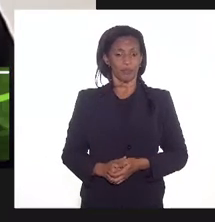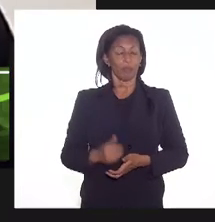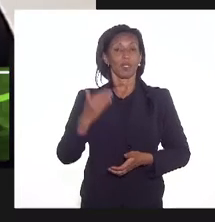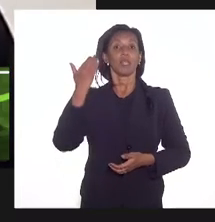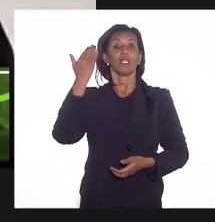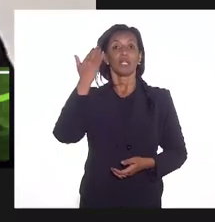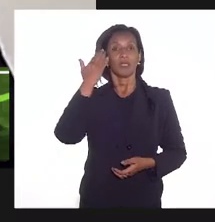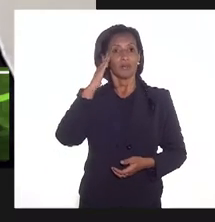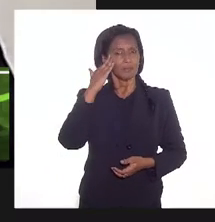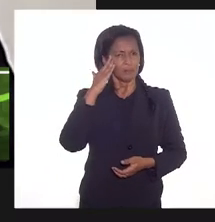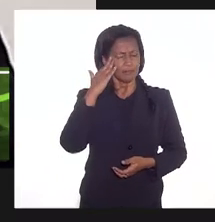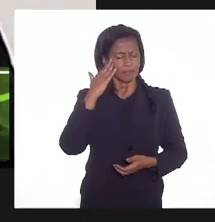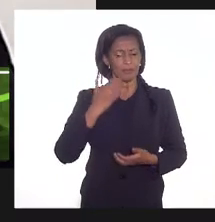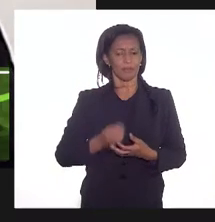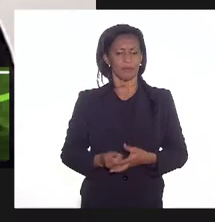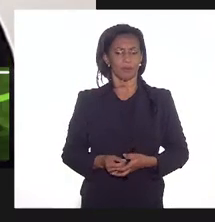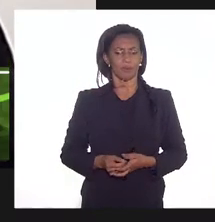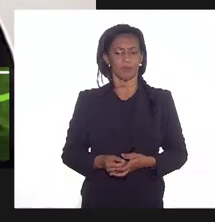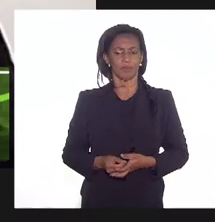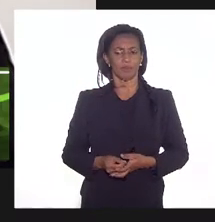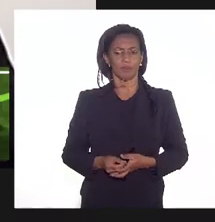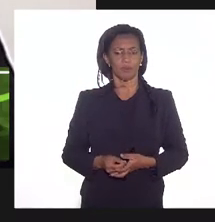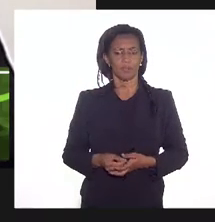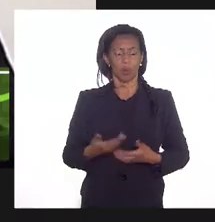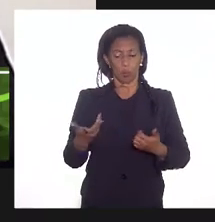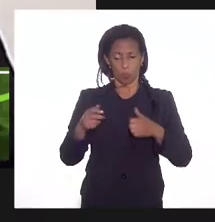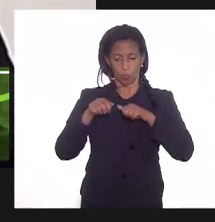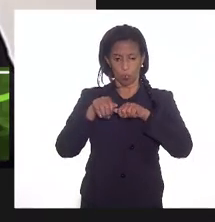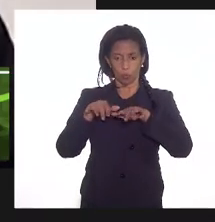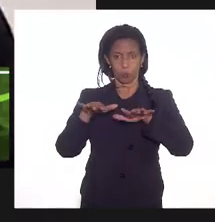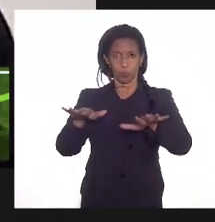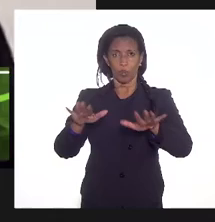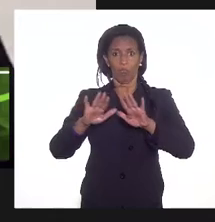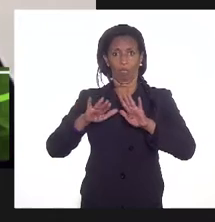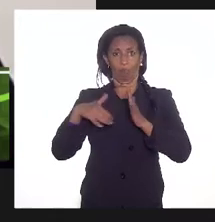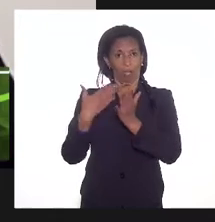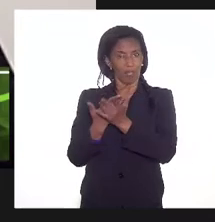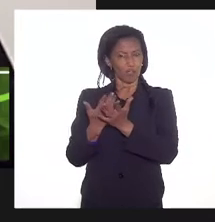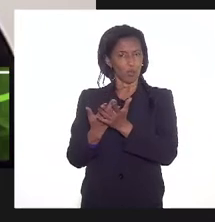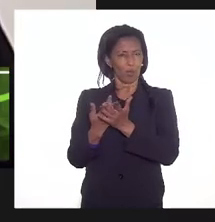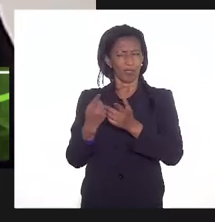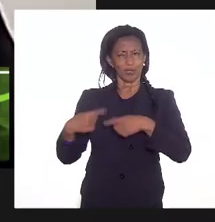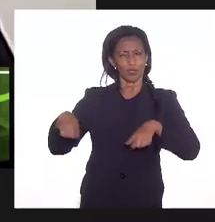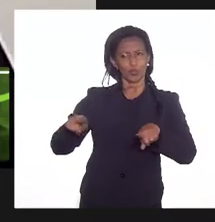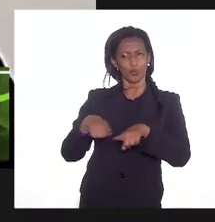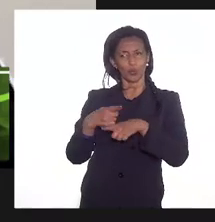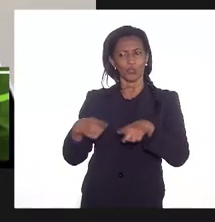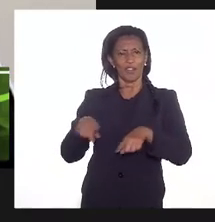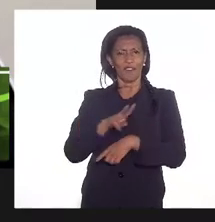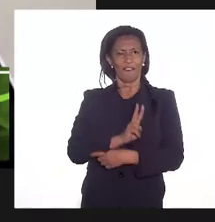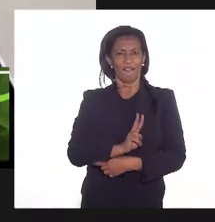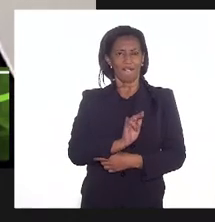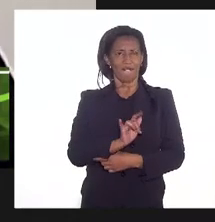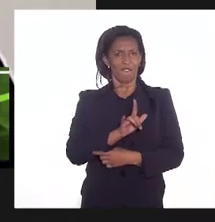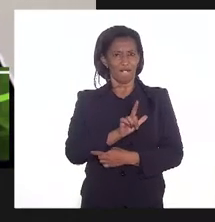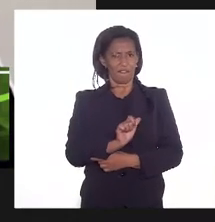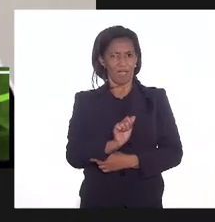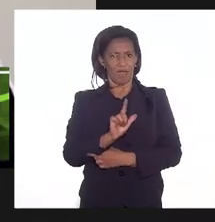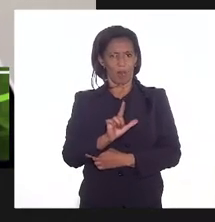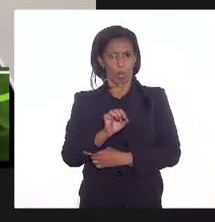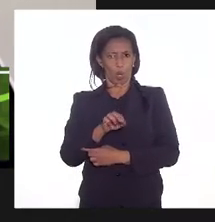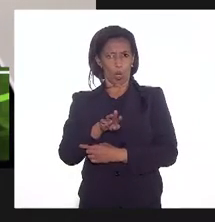entendemos com a pandemia que a escola de música Vila-Lobos ela não pode mais ser uma escola apenas